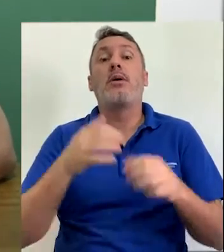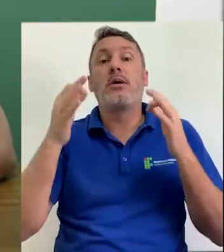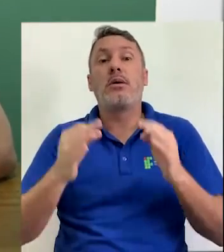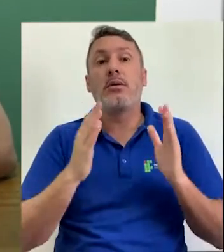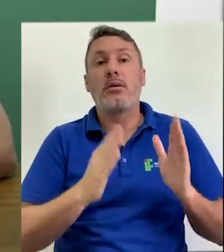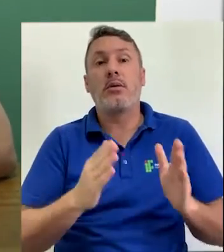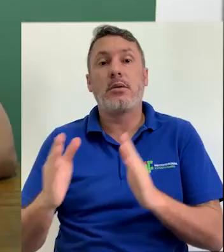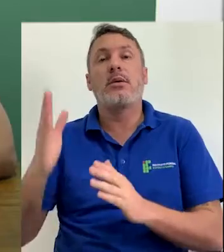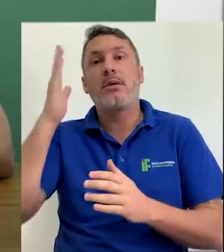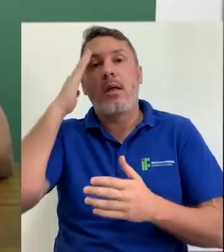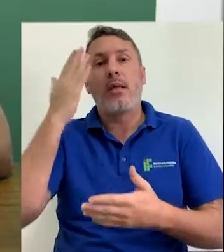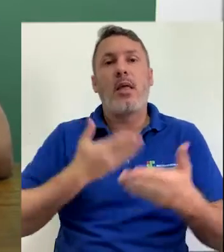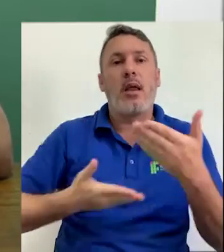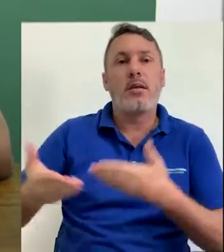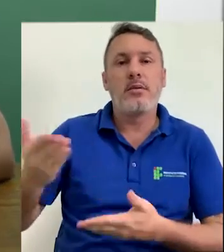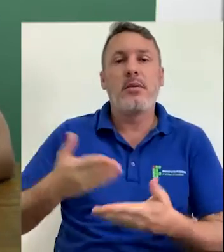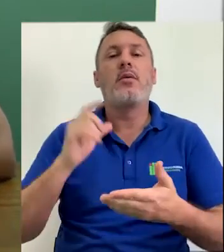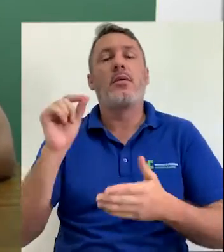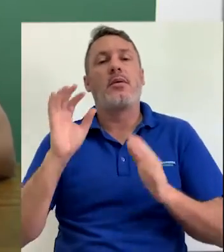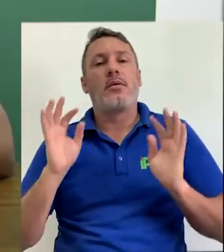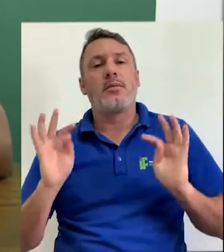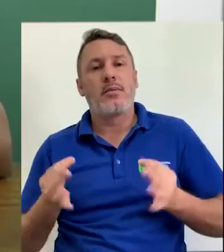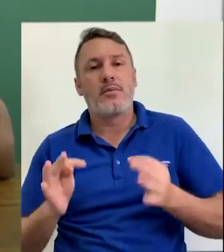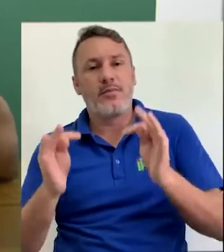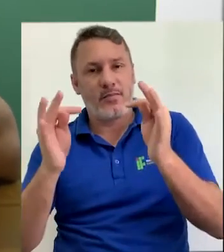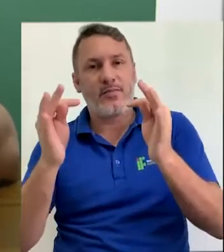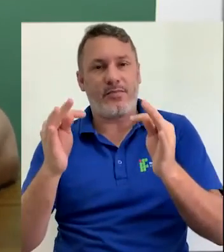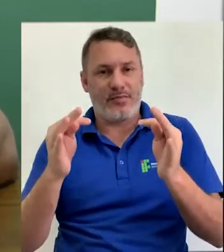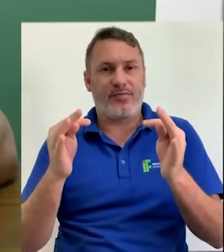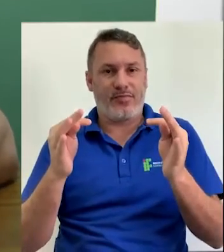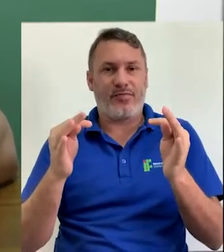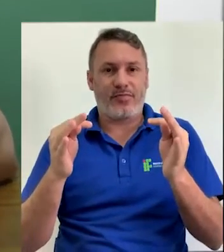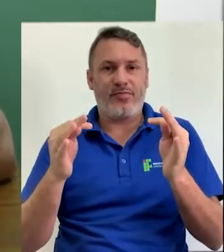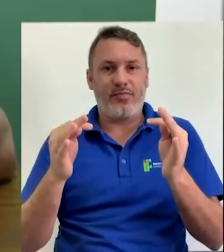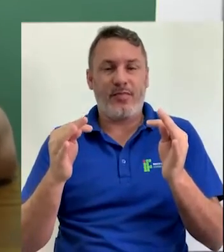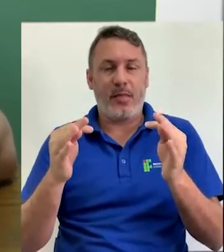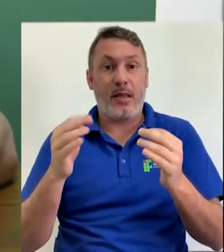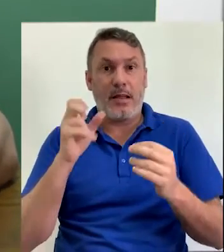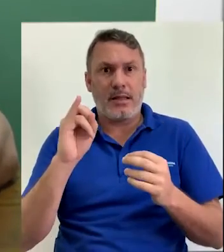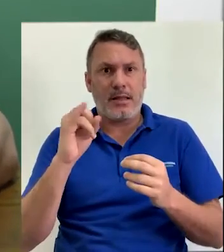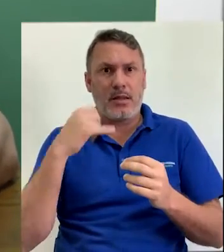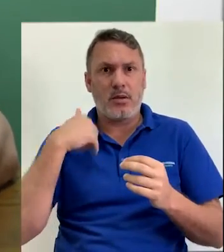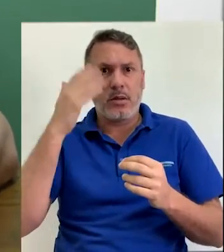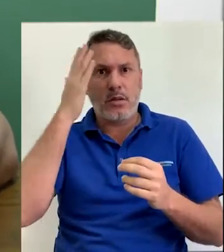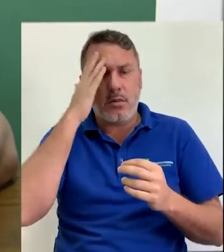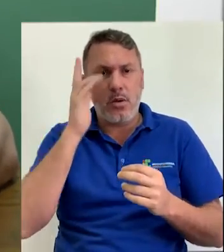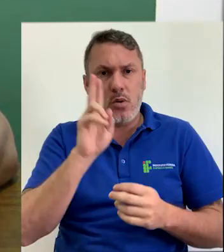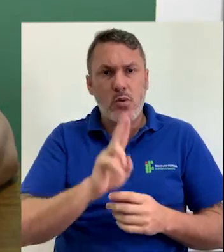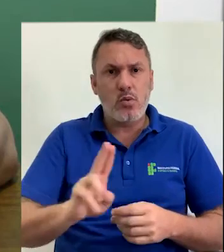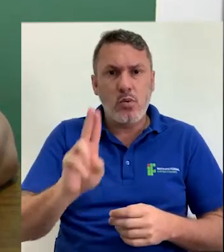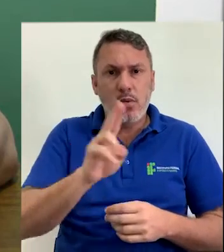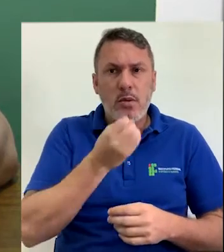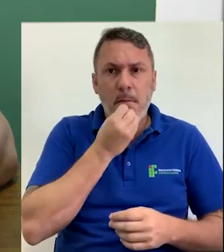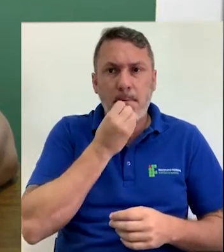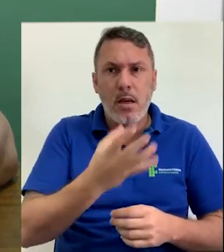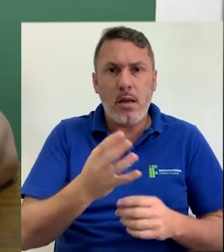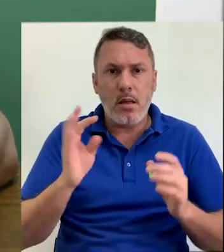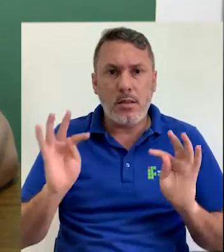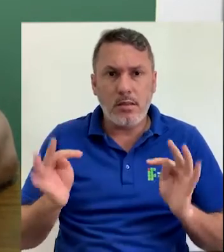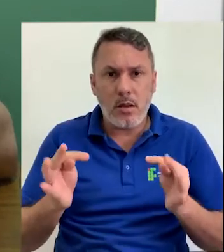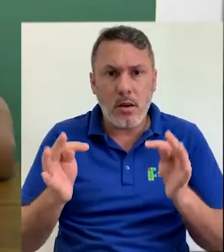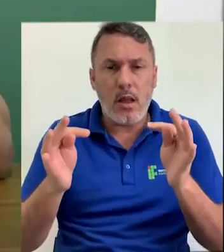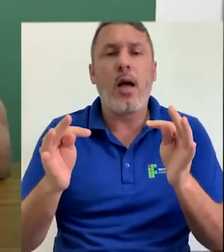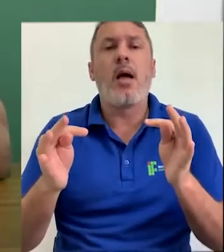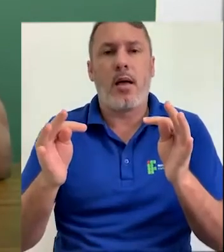que através de interações tecnológicas, quando bem utilizadas, nos